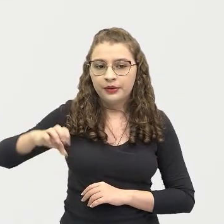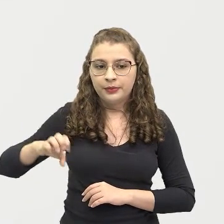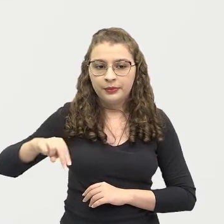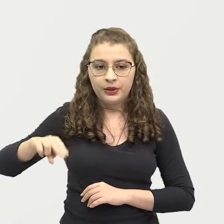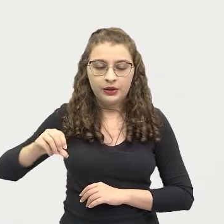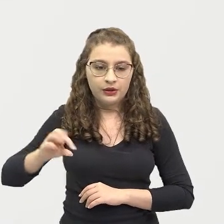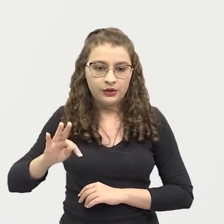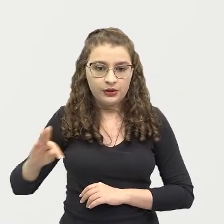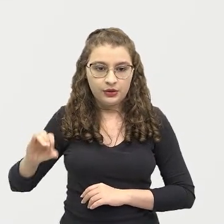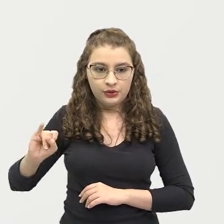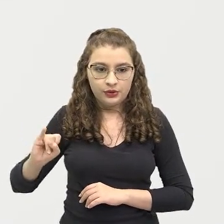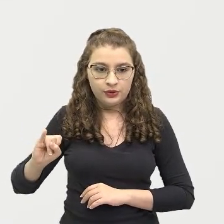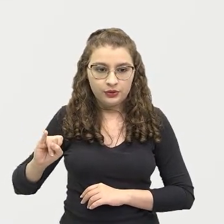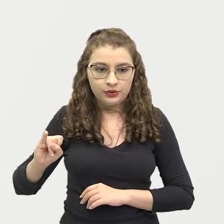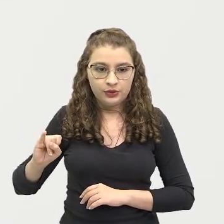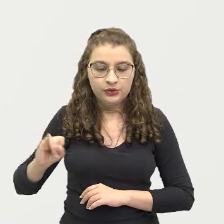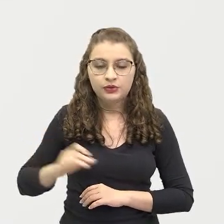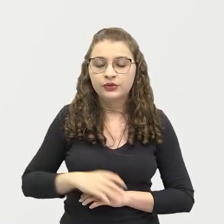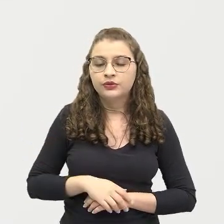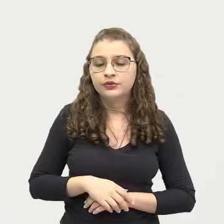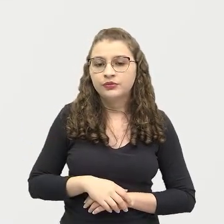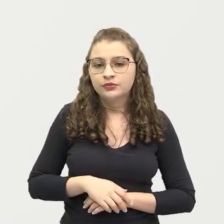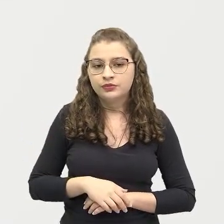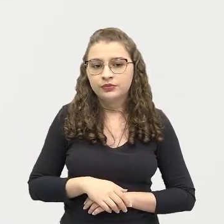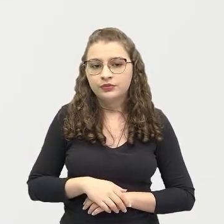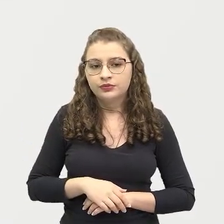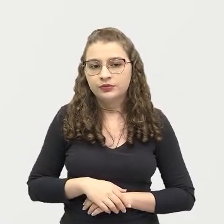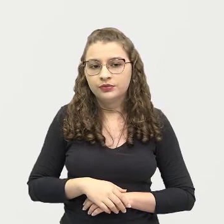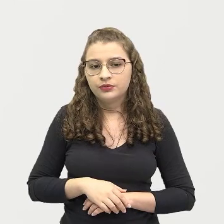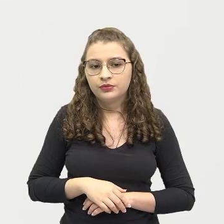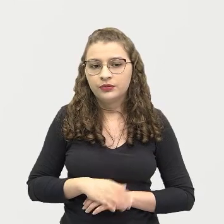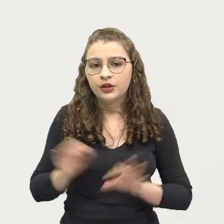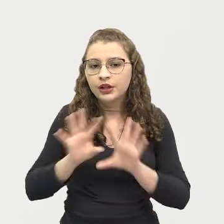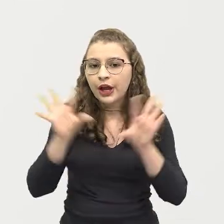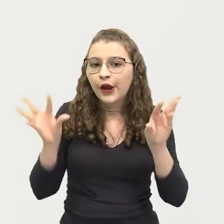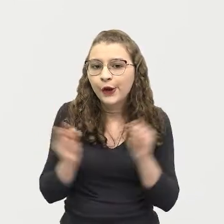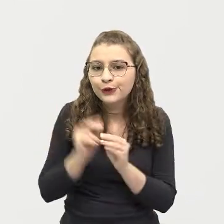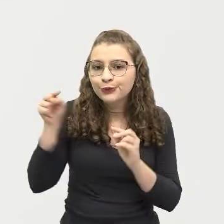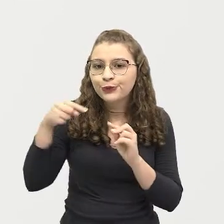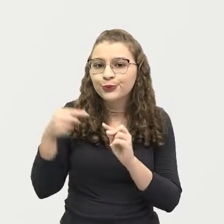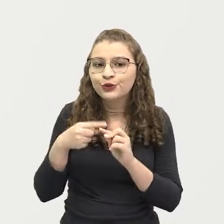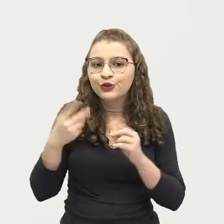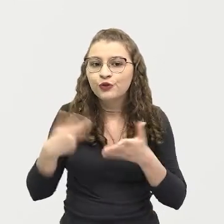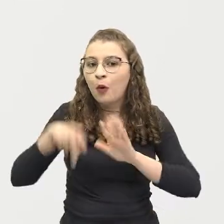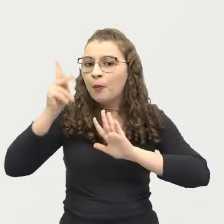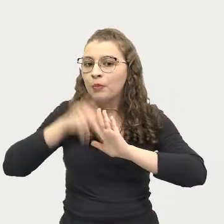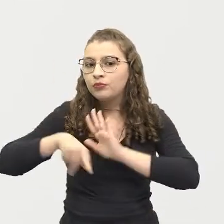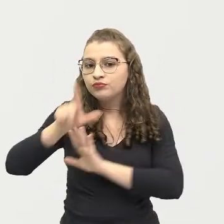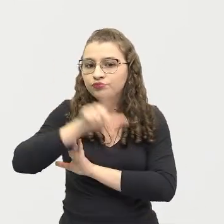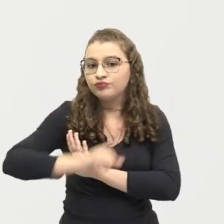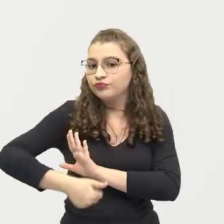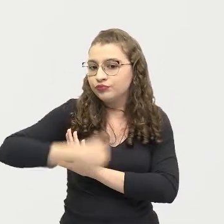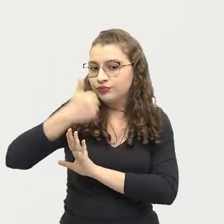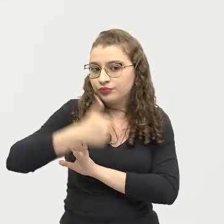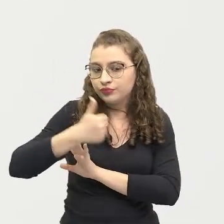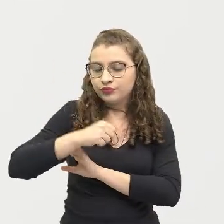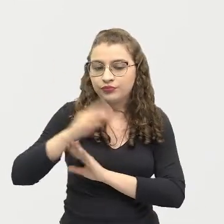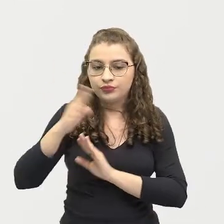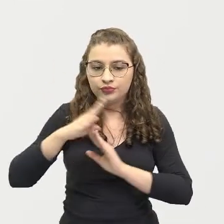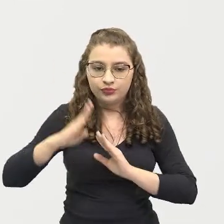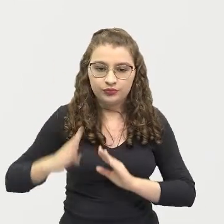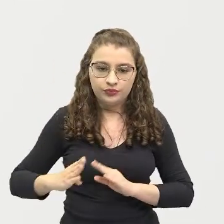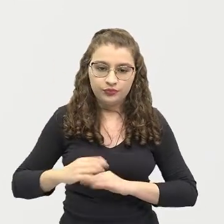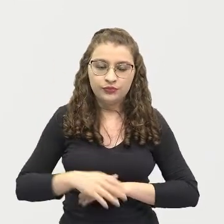Picchia, né, de 1890 a 1954, ele resumiu de modo objetivo o projeto literário da primeira geração